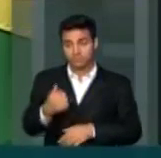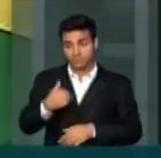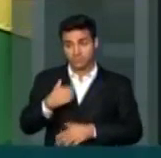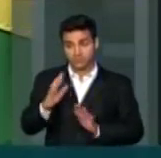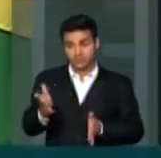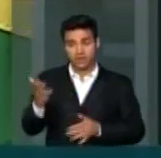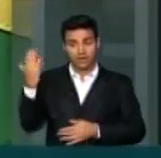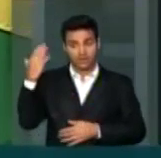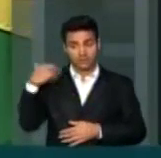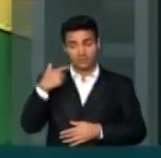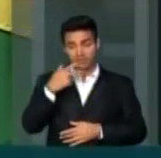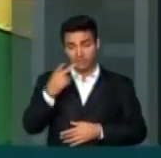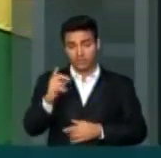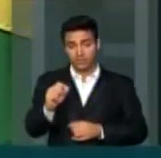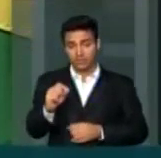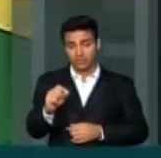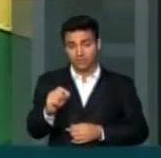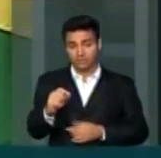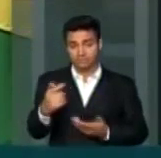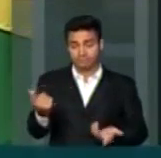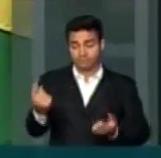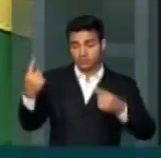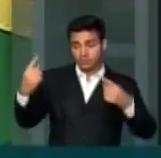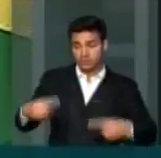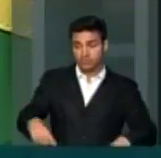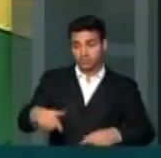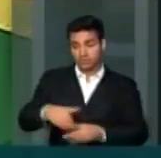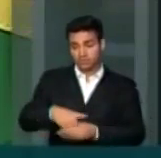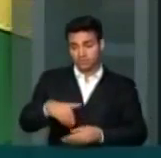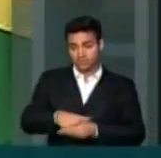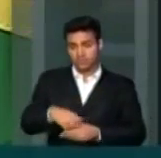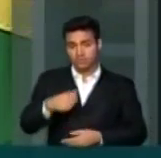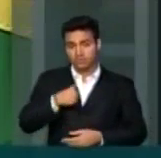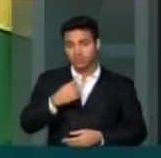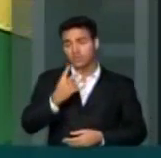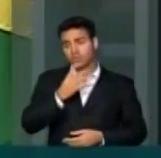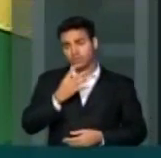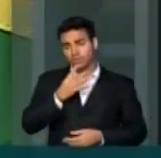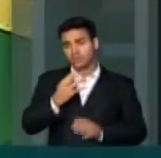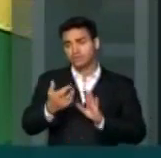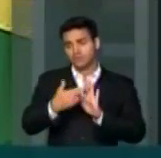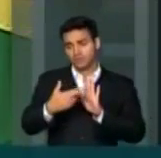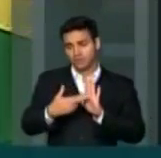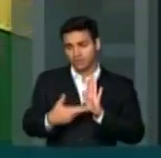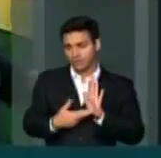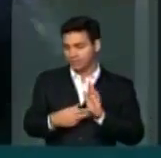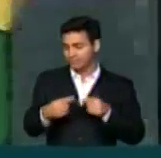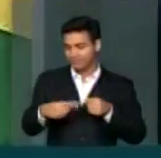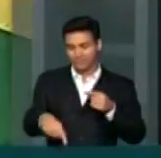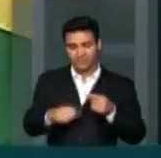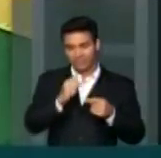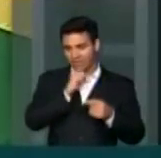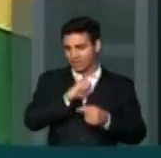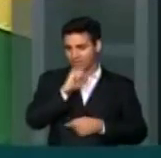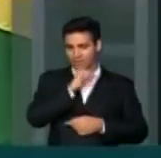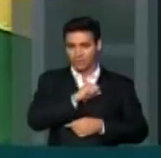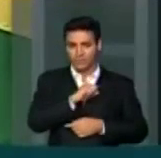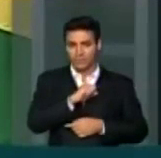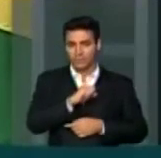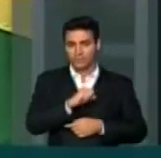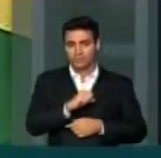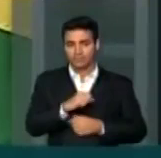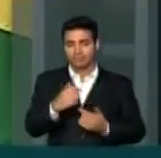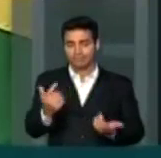outra oportunidade, joguei o jogo da disputa eleitoral conhecendo suas regras anacrônicas que, no extremo, afrontam